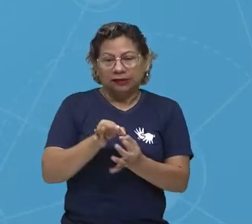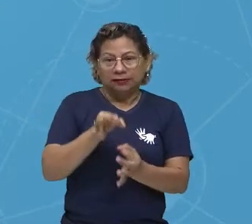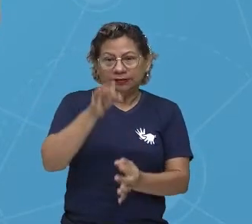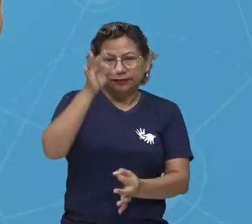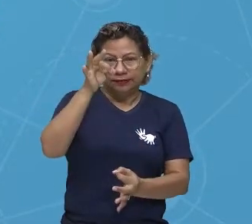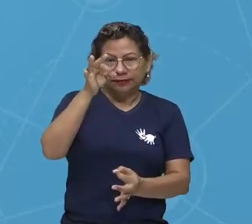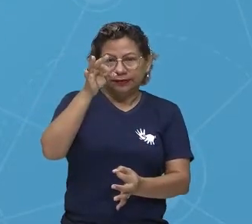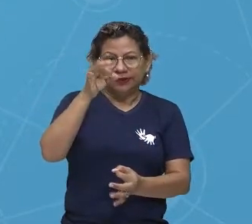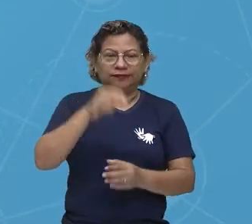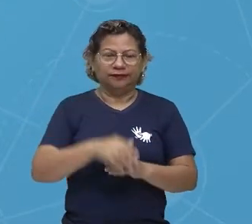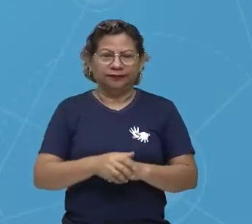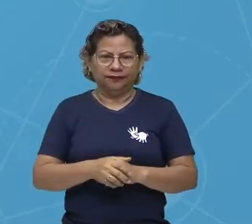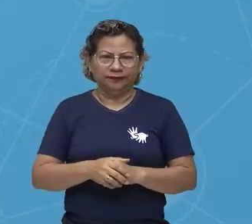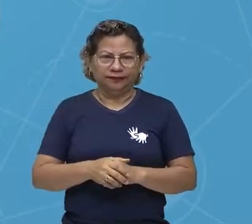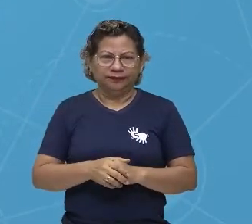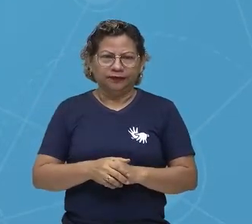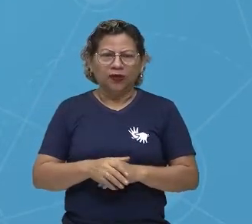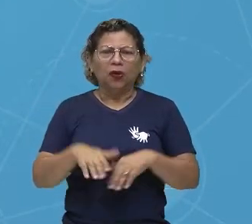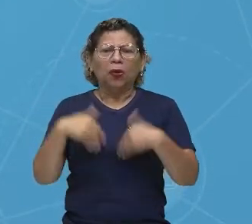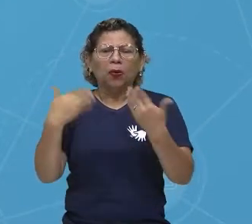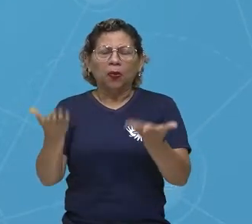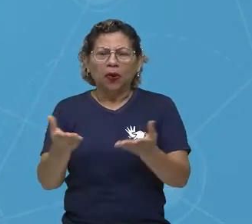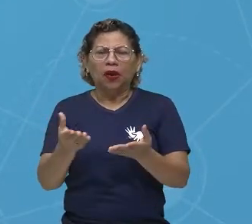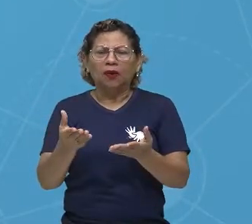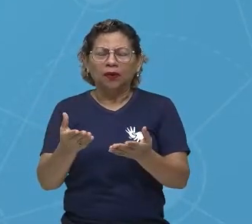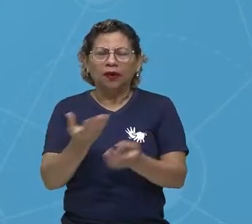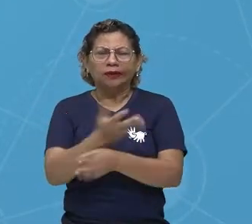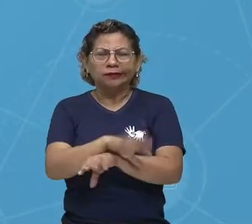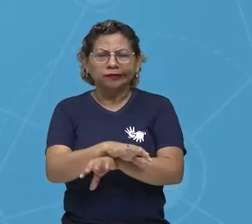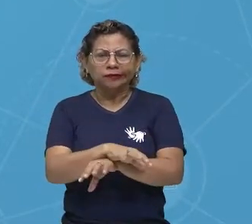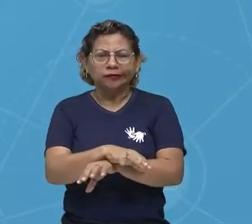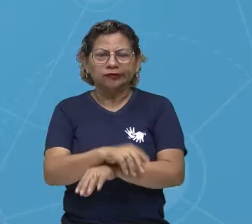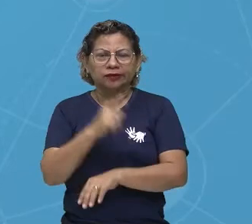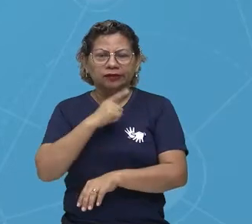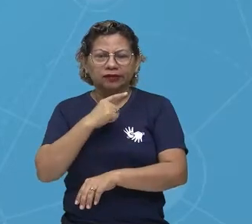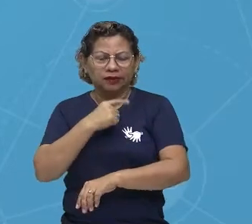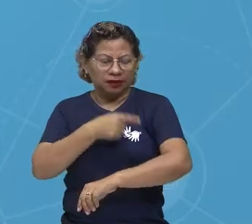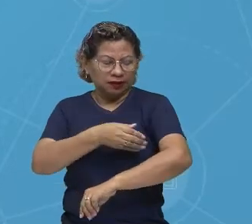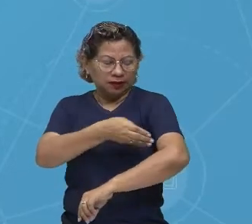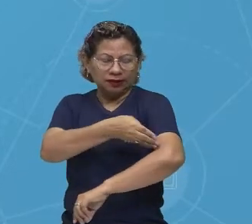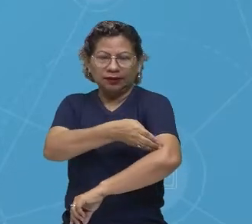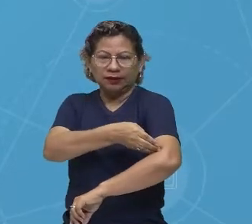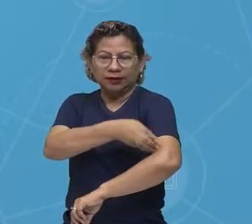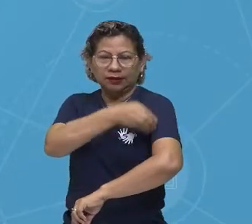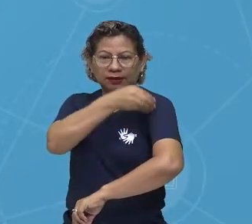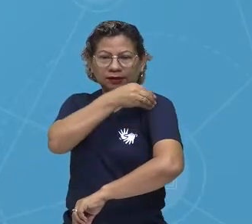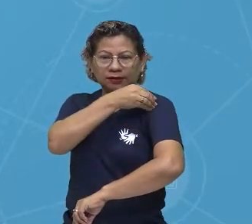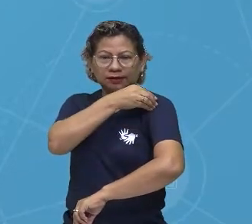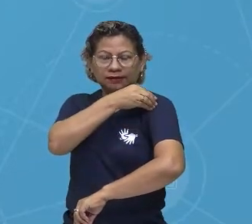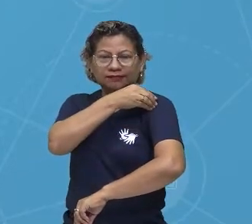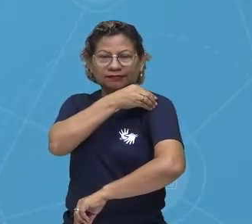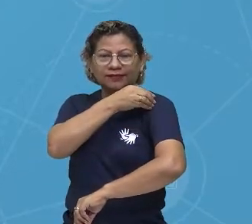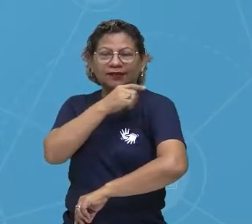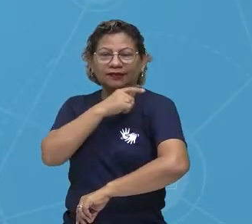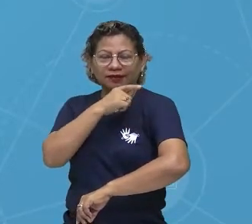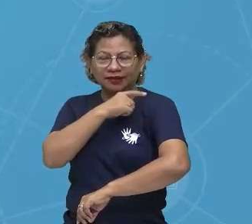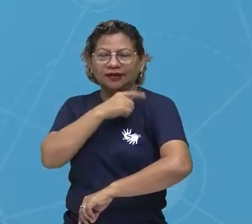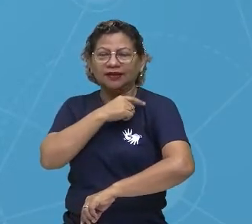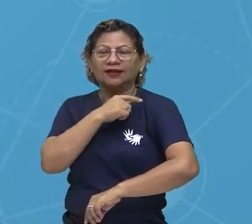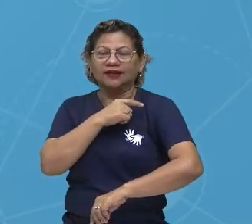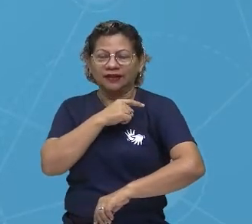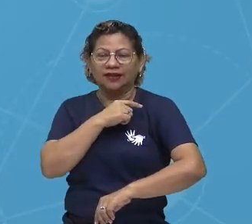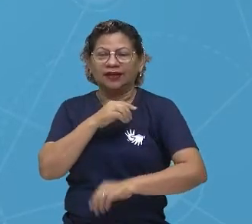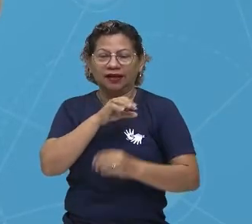dele é um número né Qual é o número é aquele ou se ele faz parte aqui ó do nosso braço é um osso longo que tem um